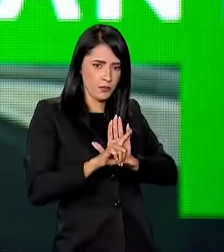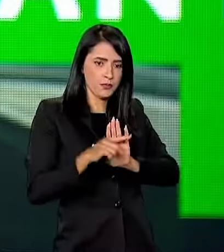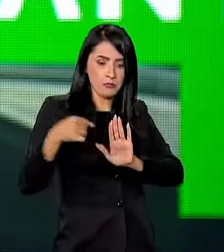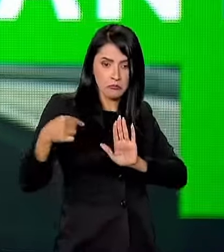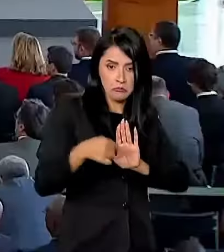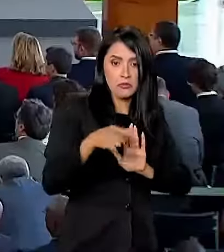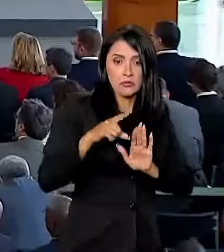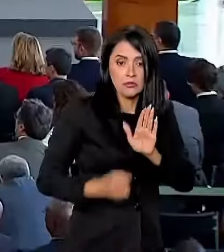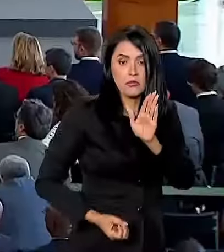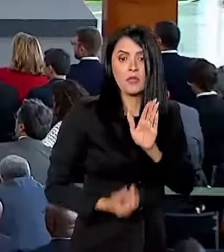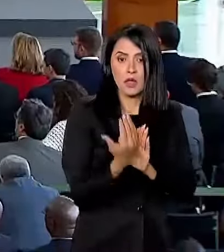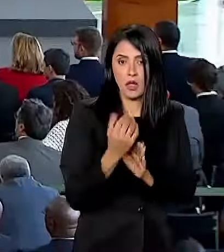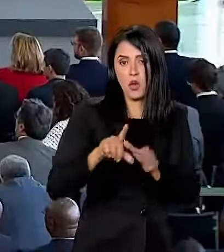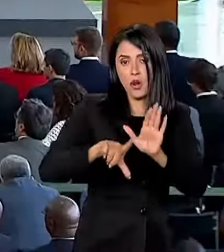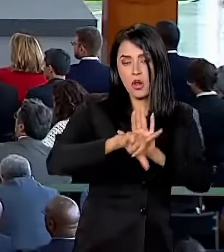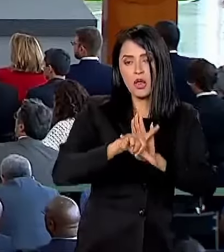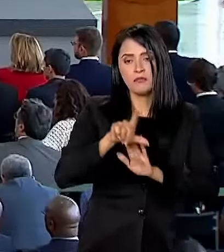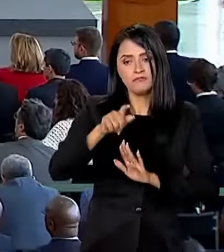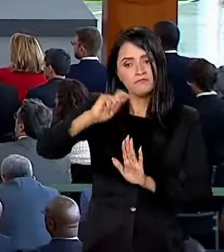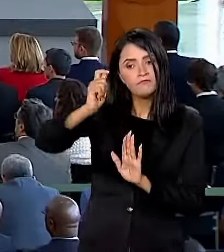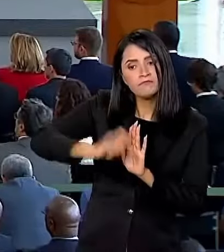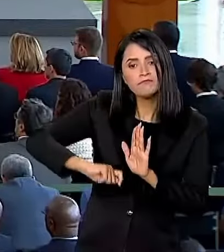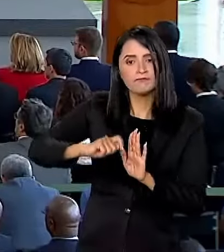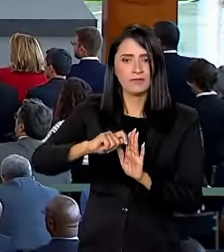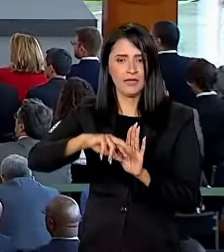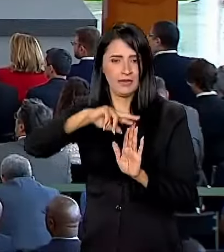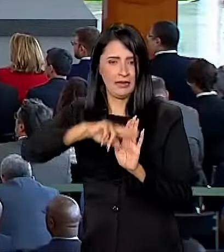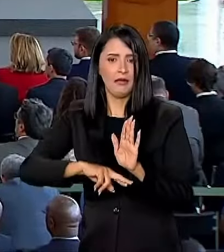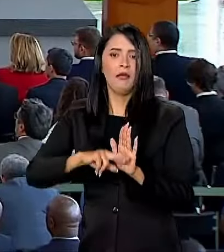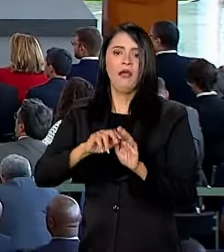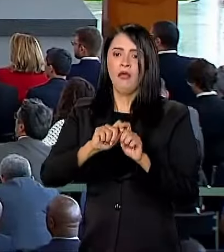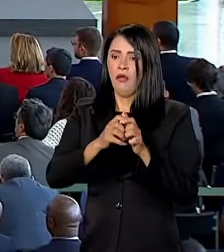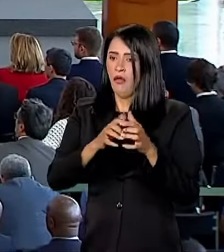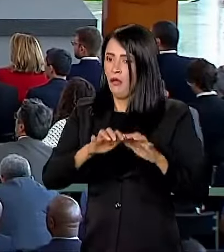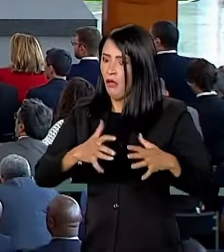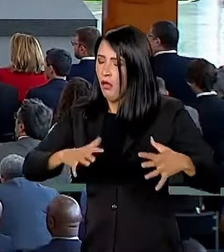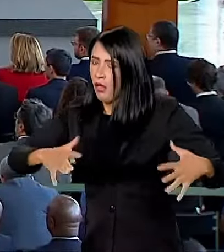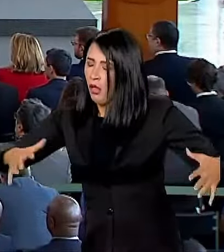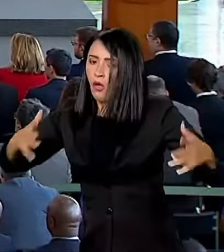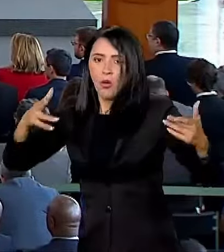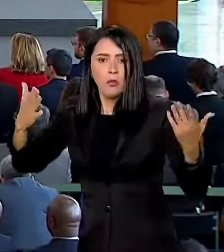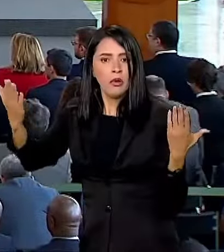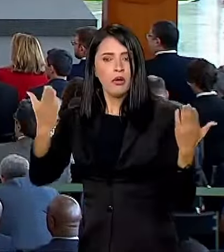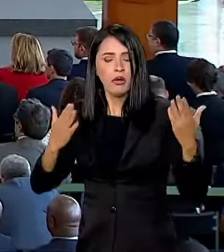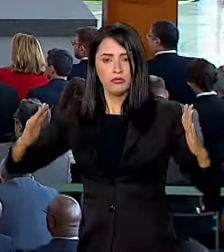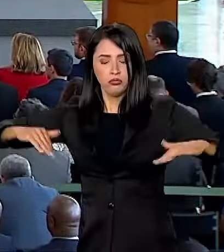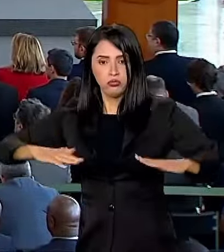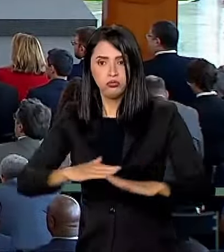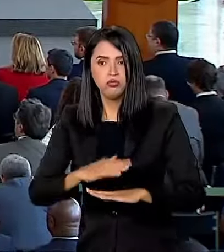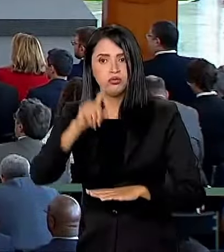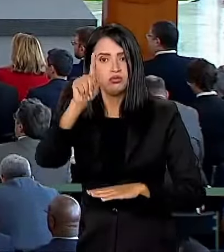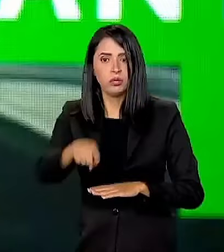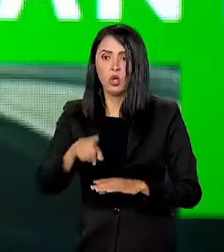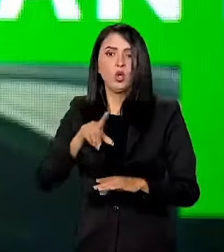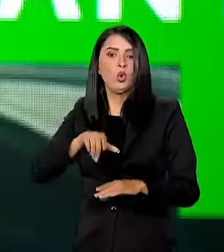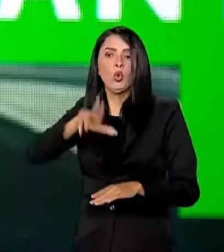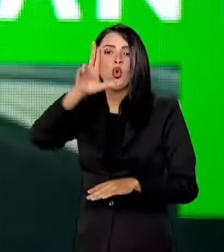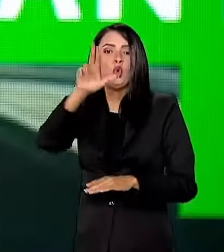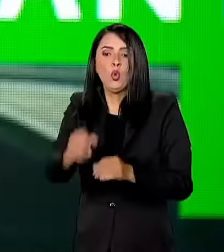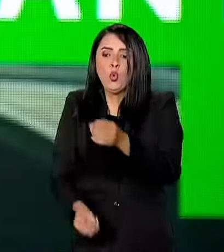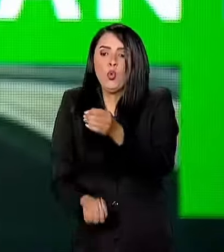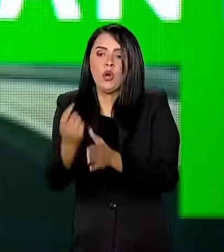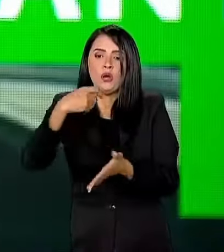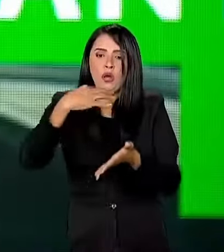ser regulamentada, é o tamanho do Oceano Atlântico. Ela nunca foi regulamentada, por isso que você descobriu que não